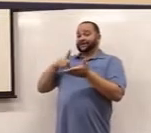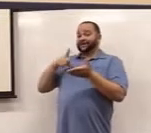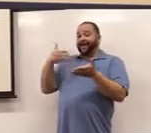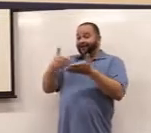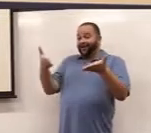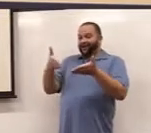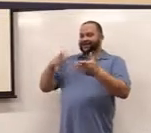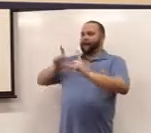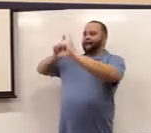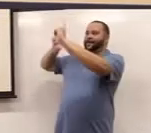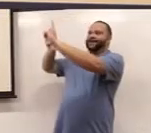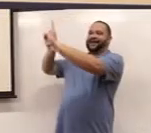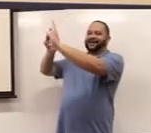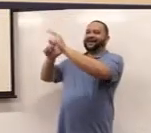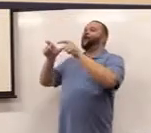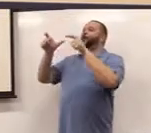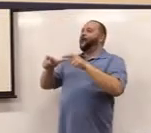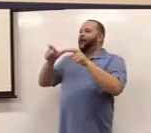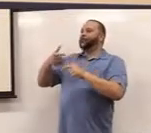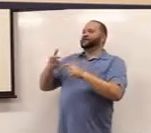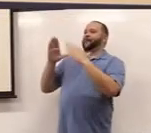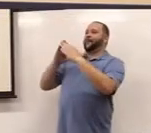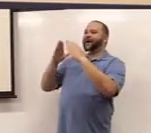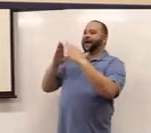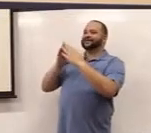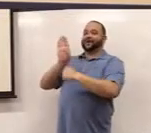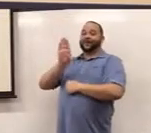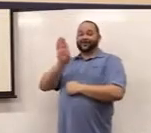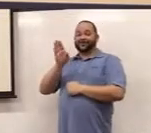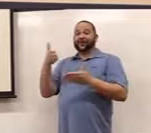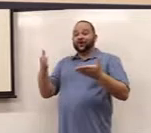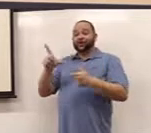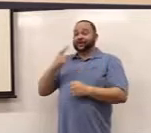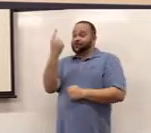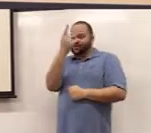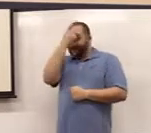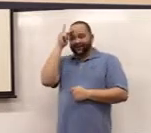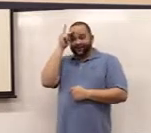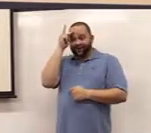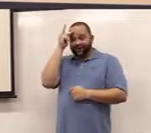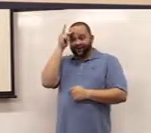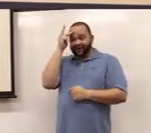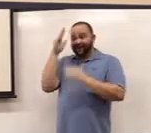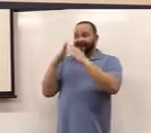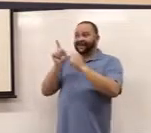é onde morava o Beethoven, dá para você ir no apartamento onde ele morava, e tem uma pessoa que mora lá.